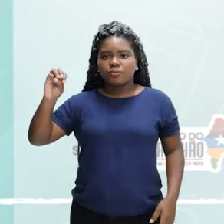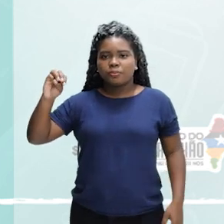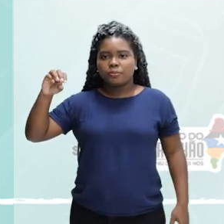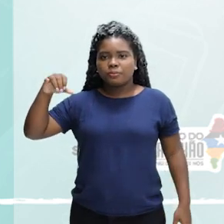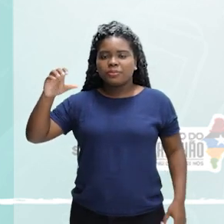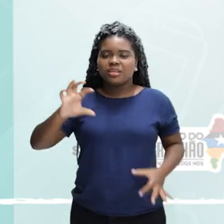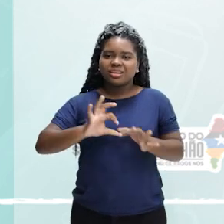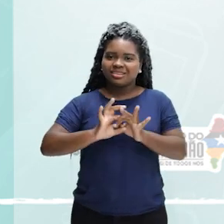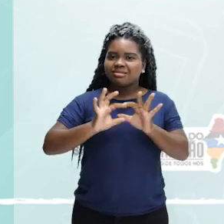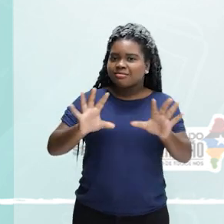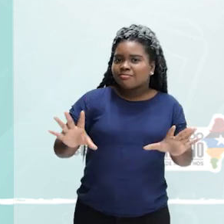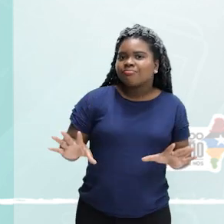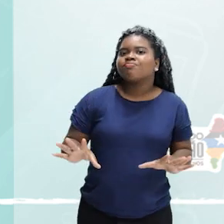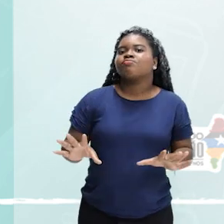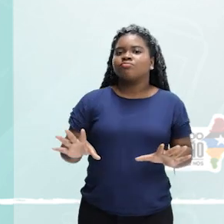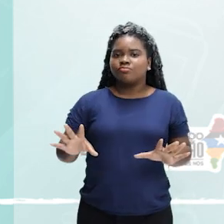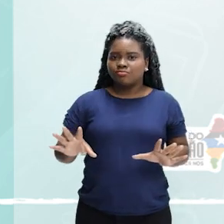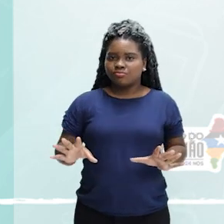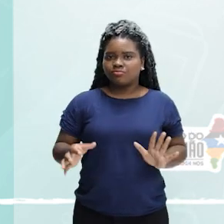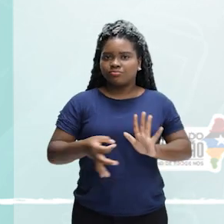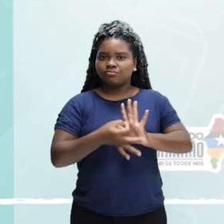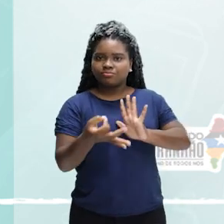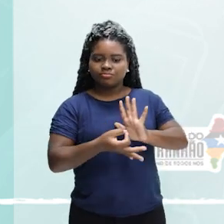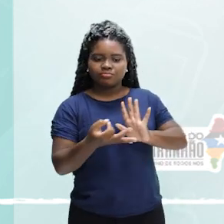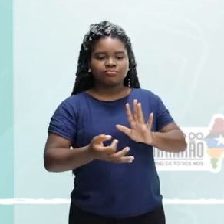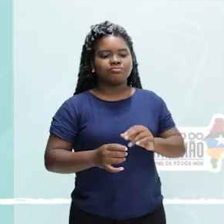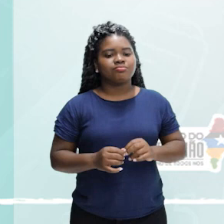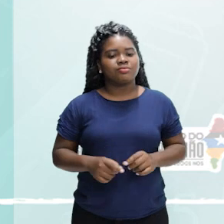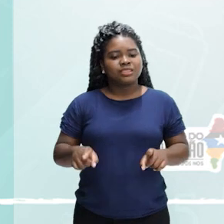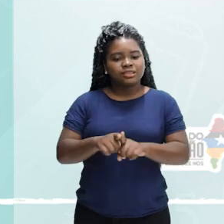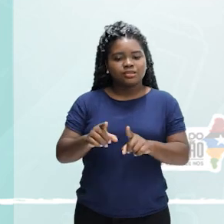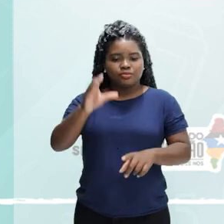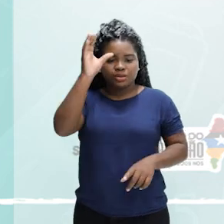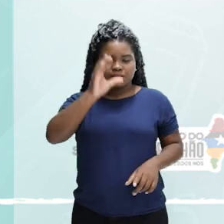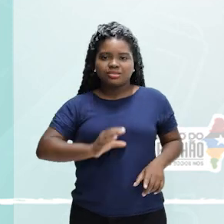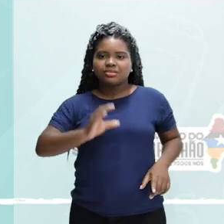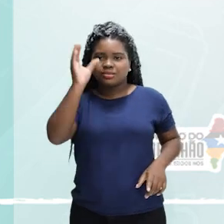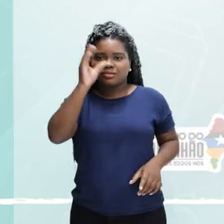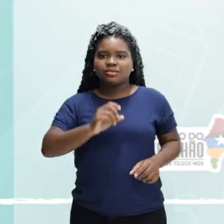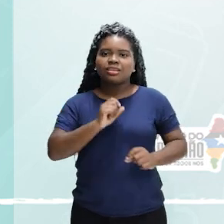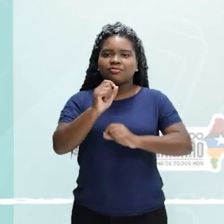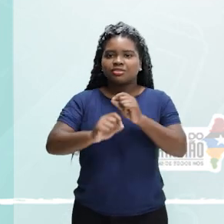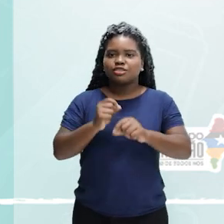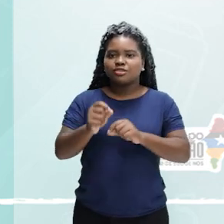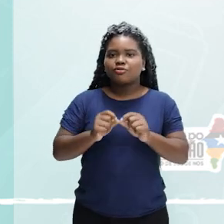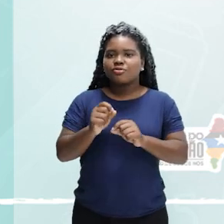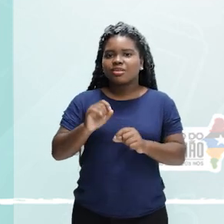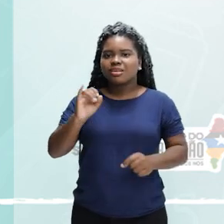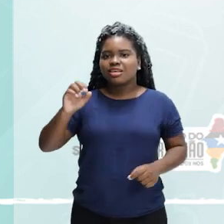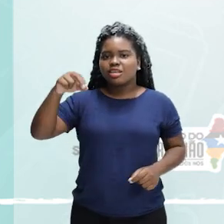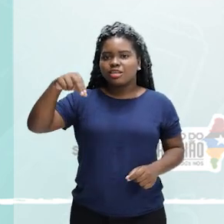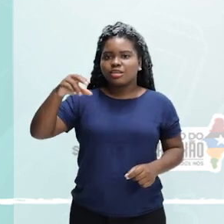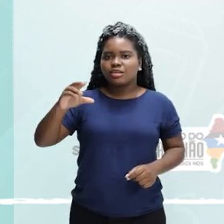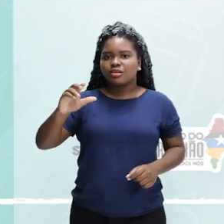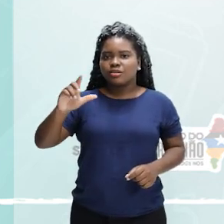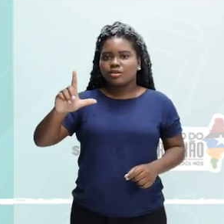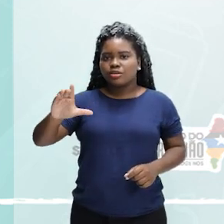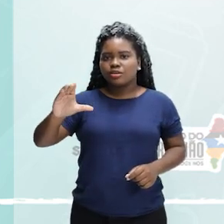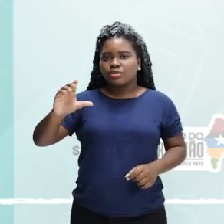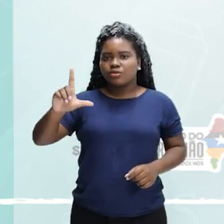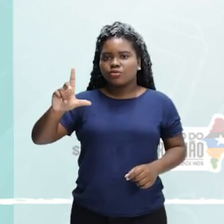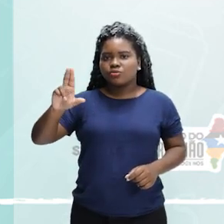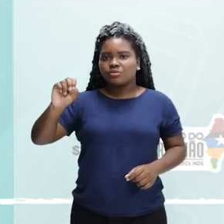movimentos sociais, ONGs, partidos políticos, sindicatos. E a cidadania precisa ser inclusiva, ela não pode ser